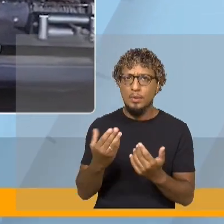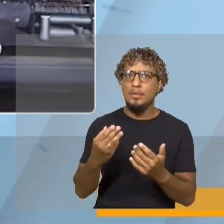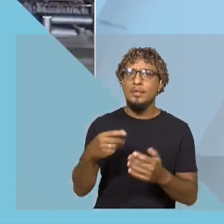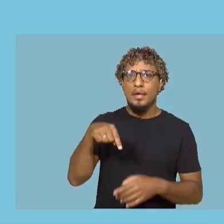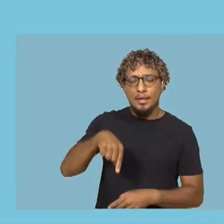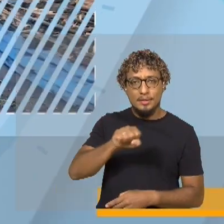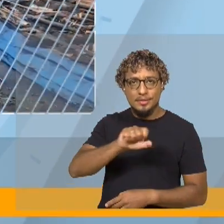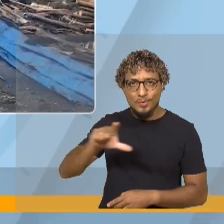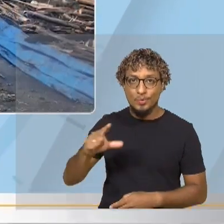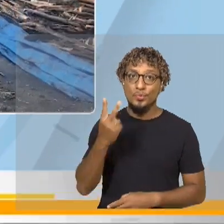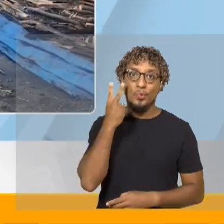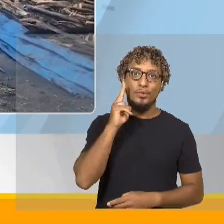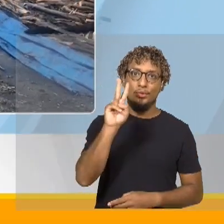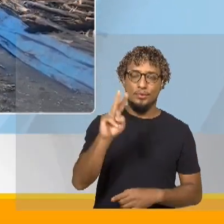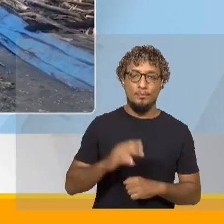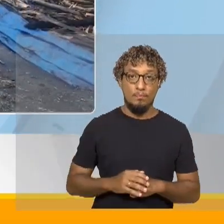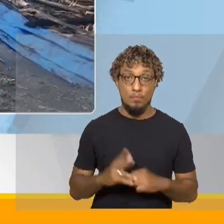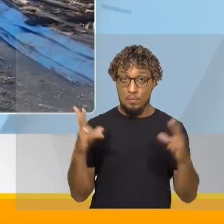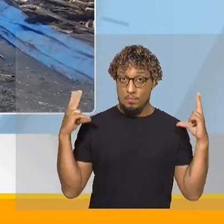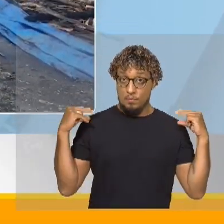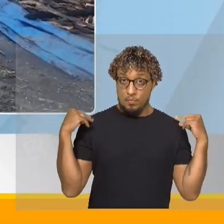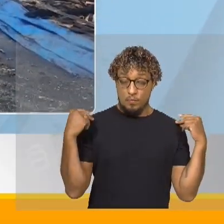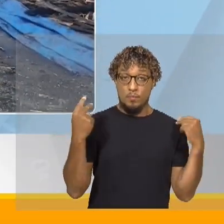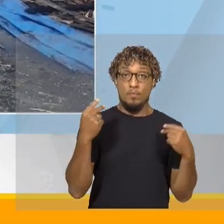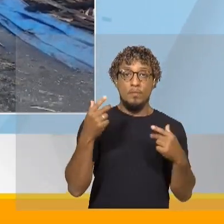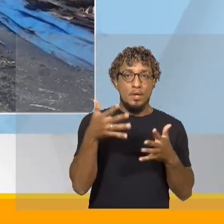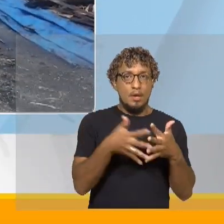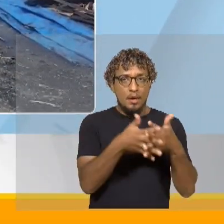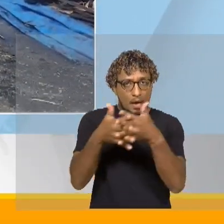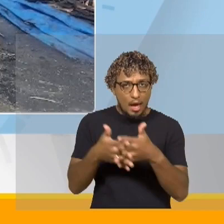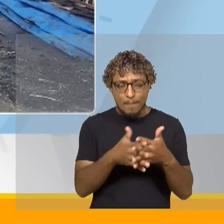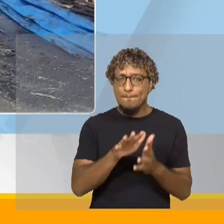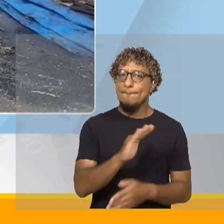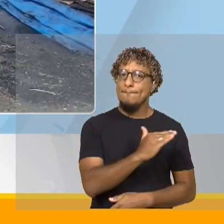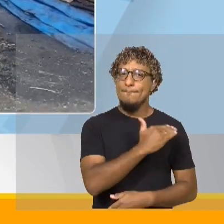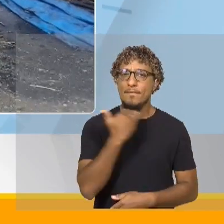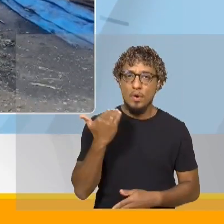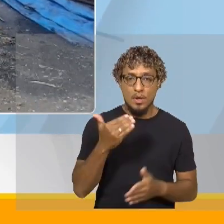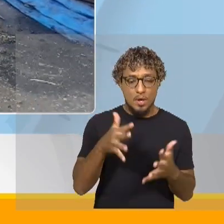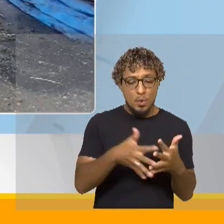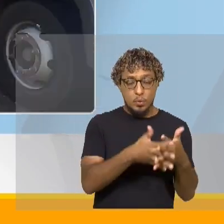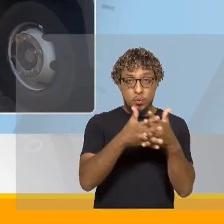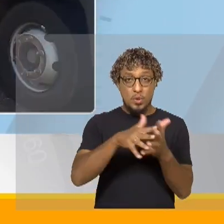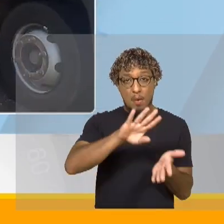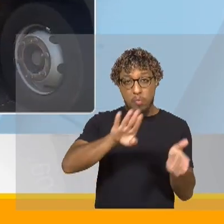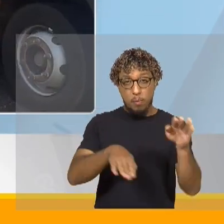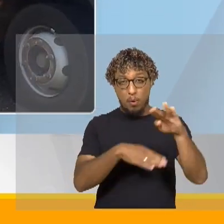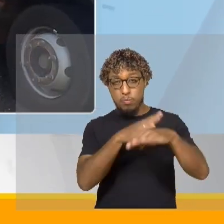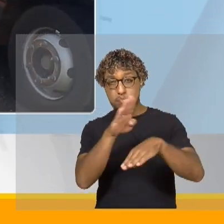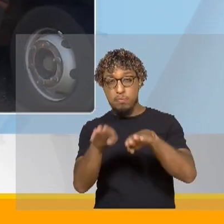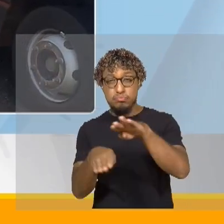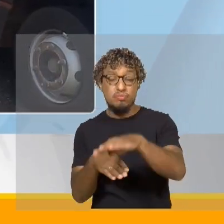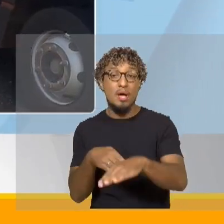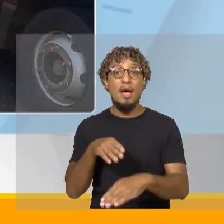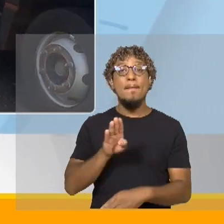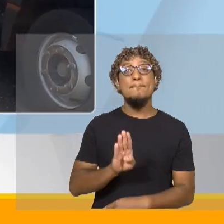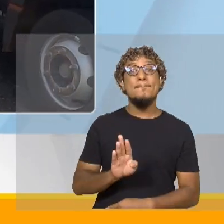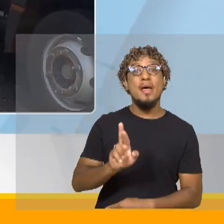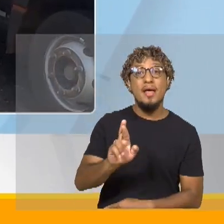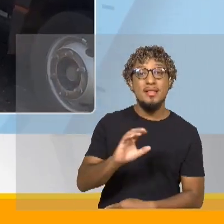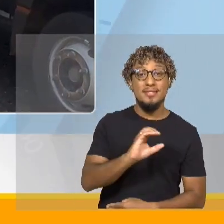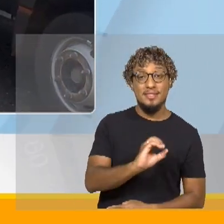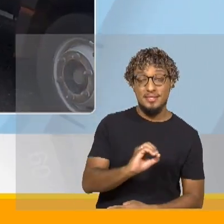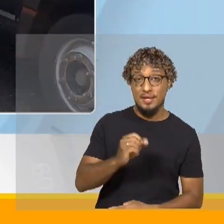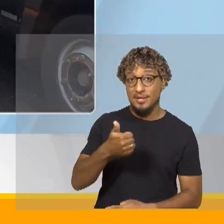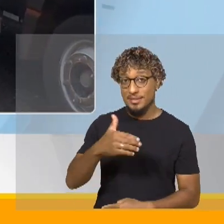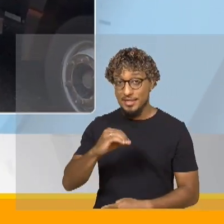2 dias. O motorista de um caminhão morreu após o veículo capotar na BR-010. O acidente aconteceu próximo